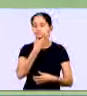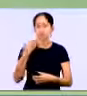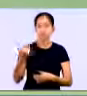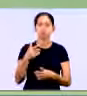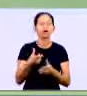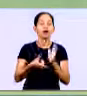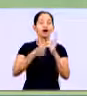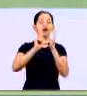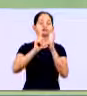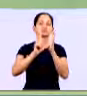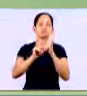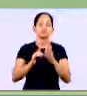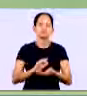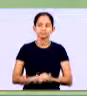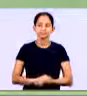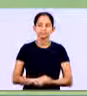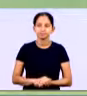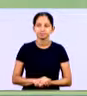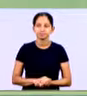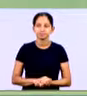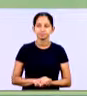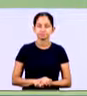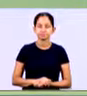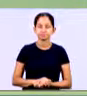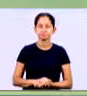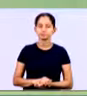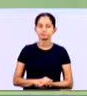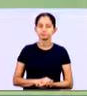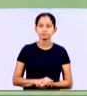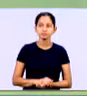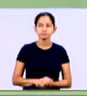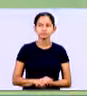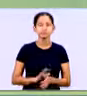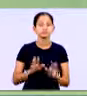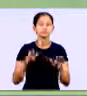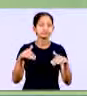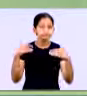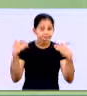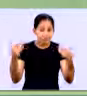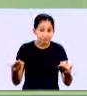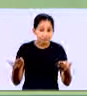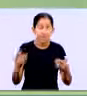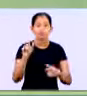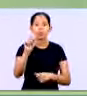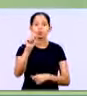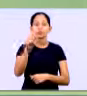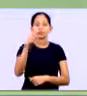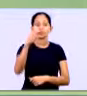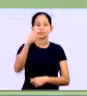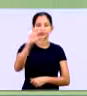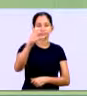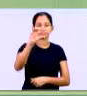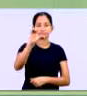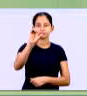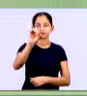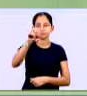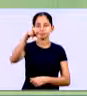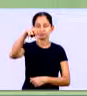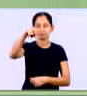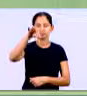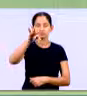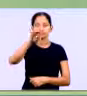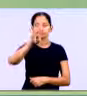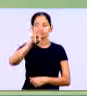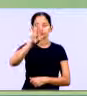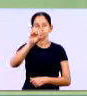né? Bom, assim, controle é uma função de processos administrativos que,